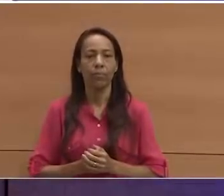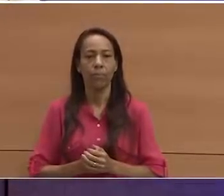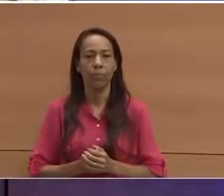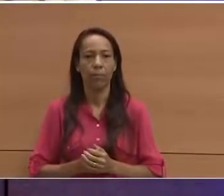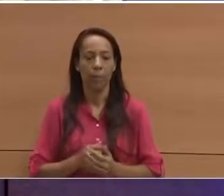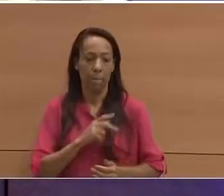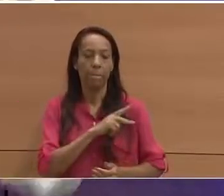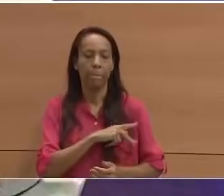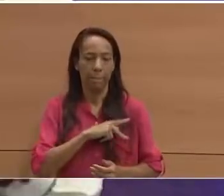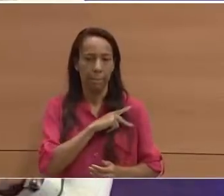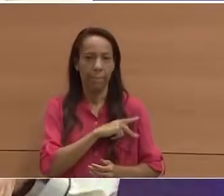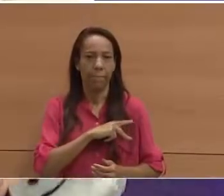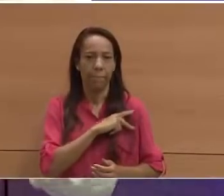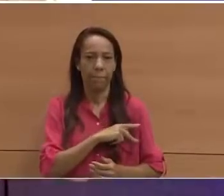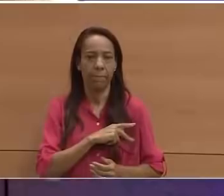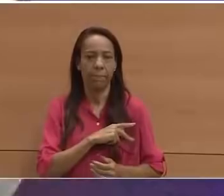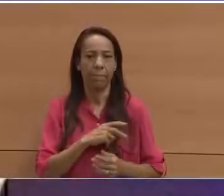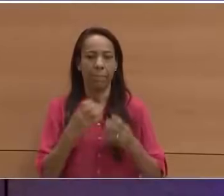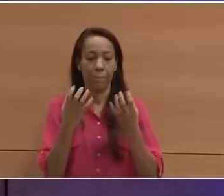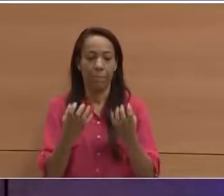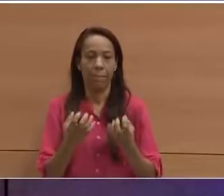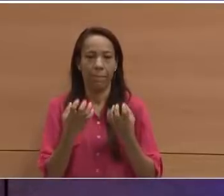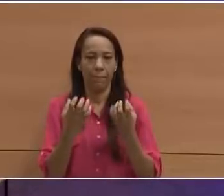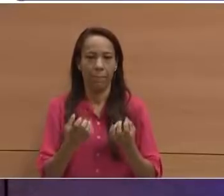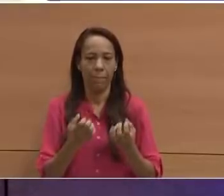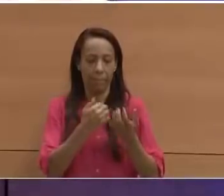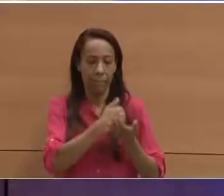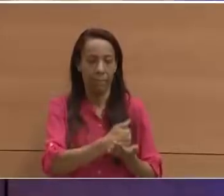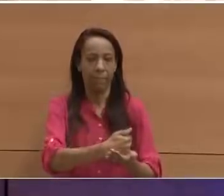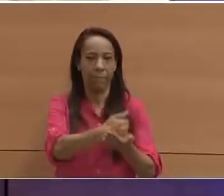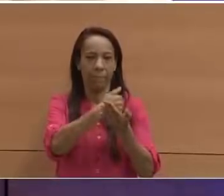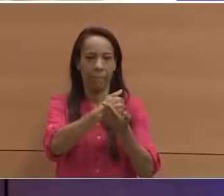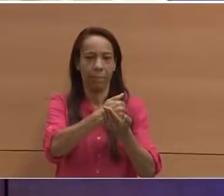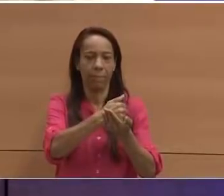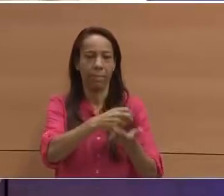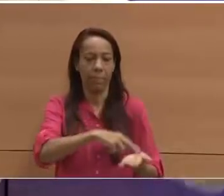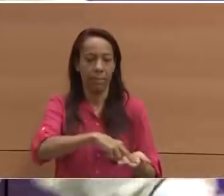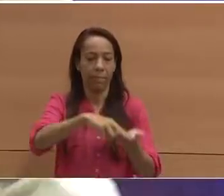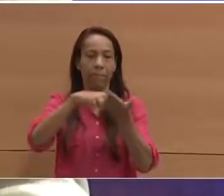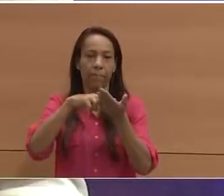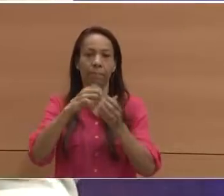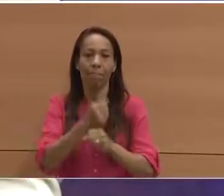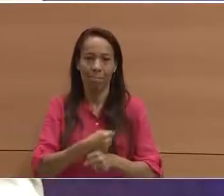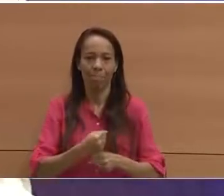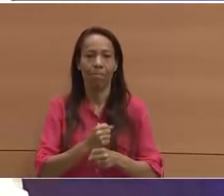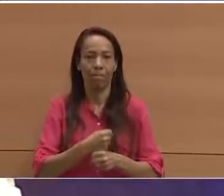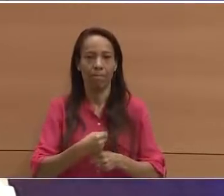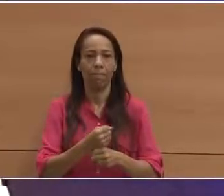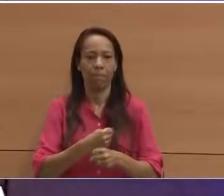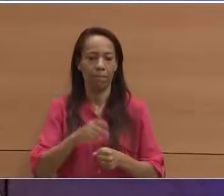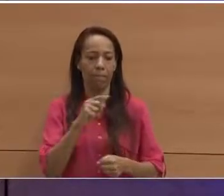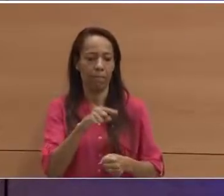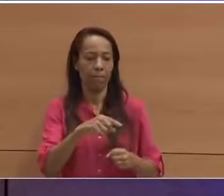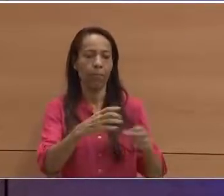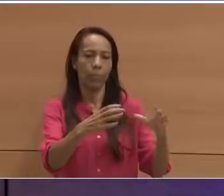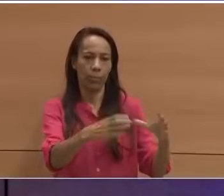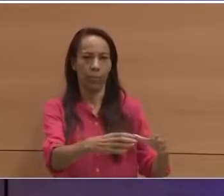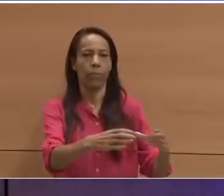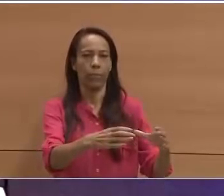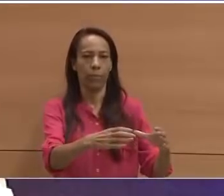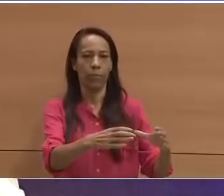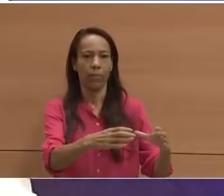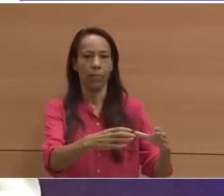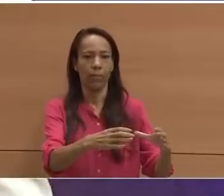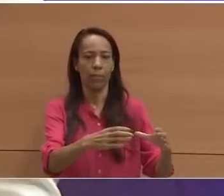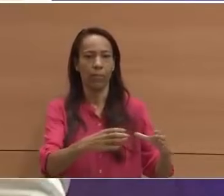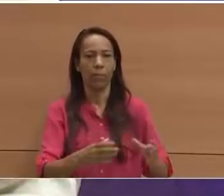queria levantar ali um centro de obra para consolidar sua obra, e eu vou dizer para vocês